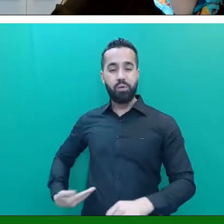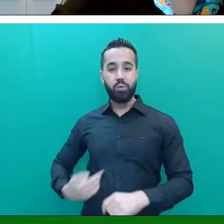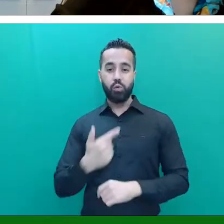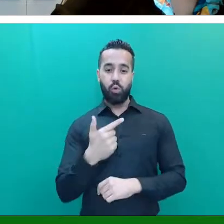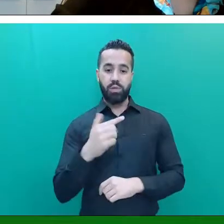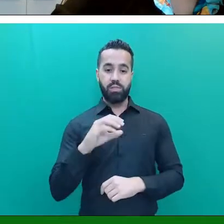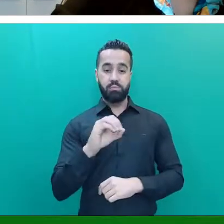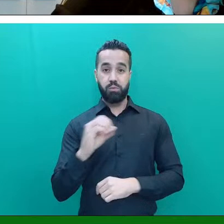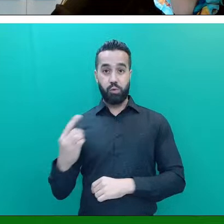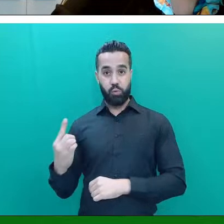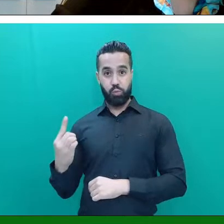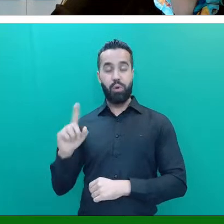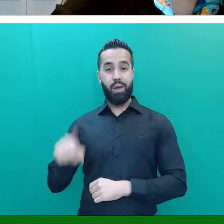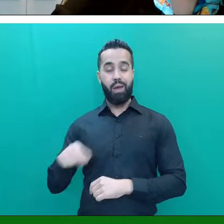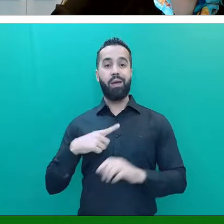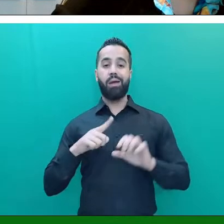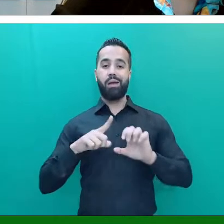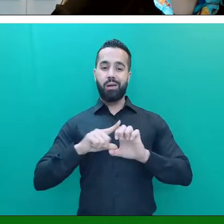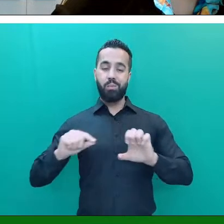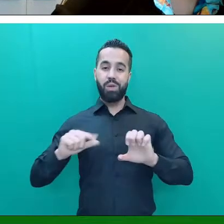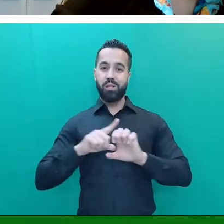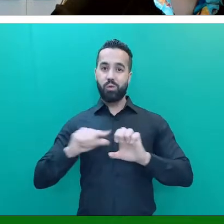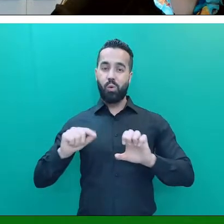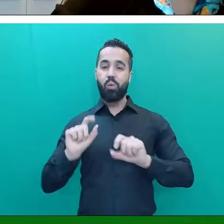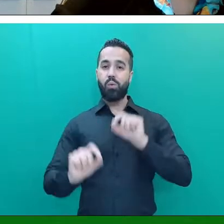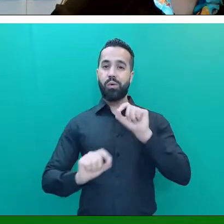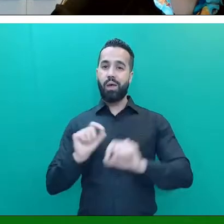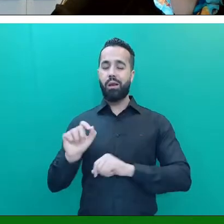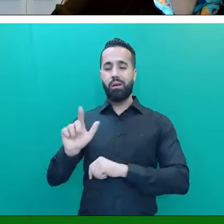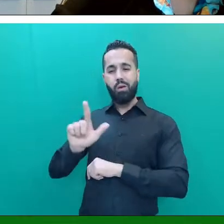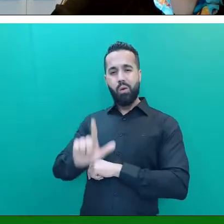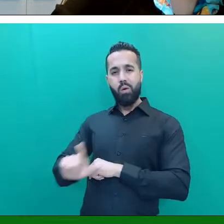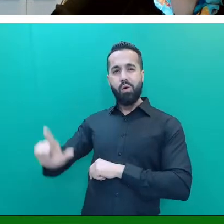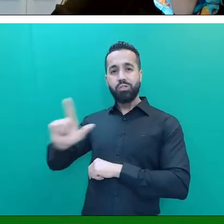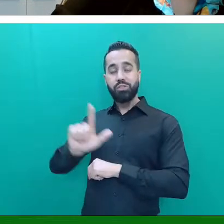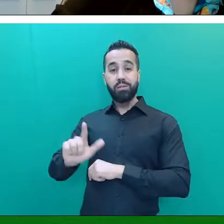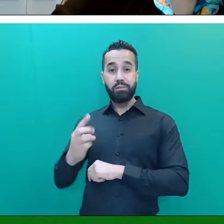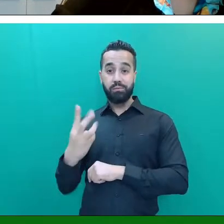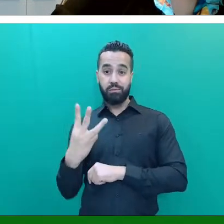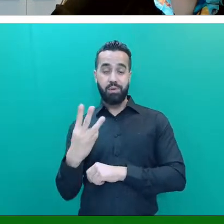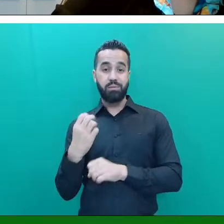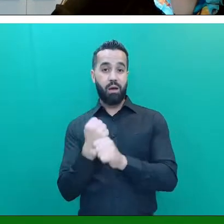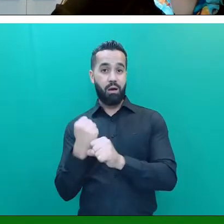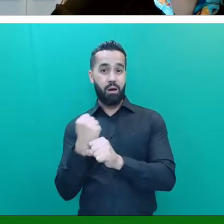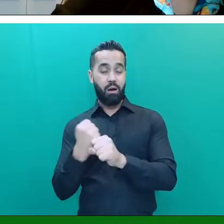tem, segundo essa lógica, 3 anos e meio de atuação na área.